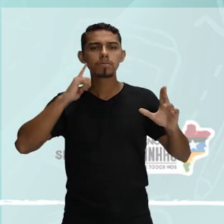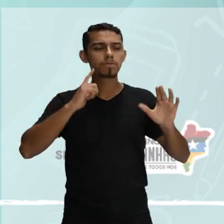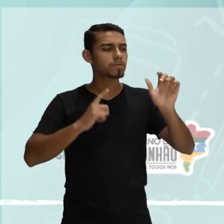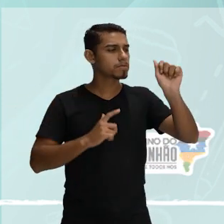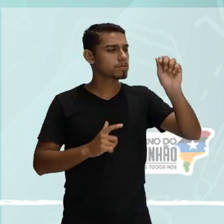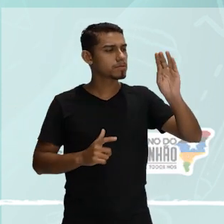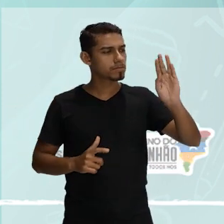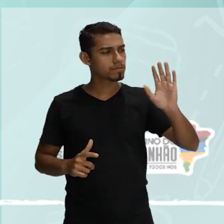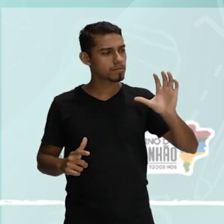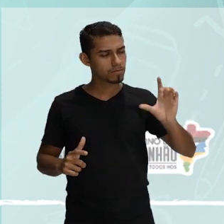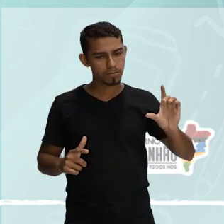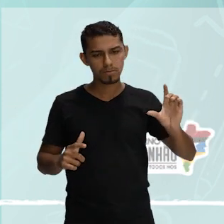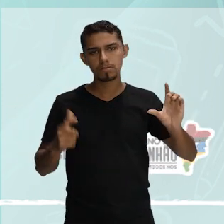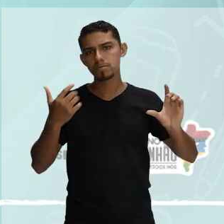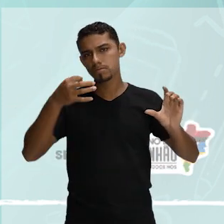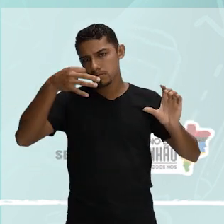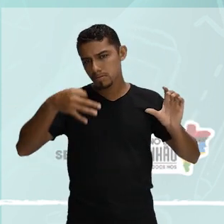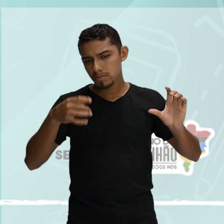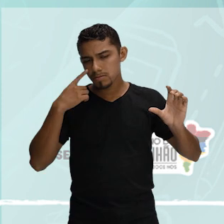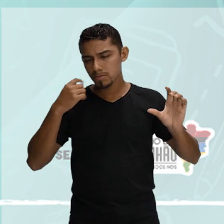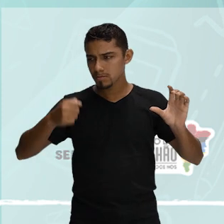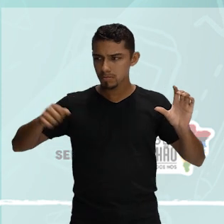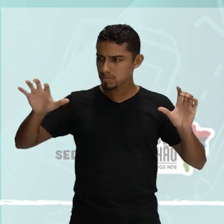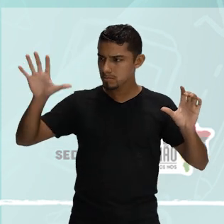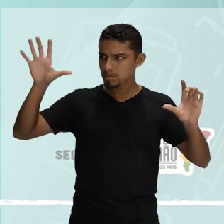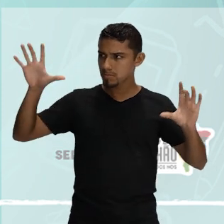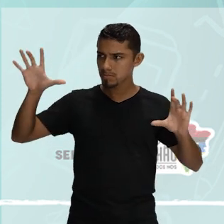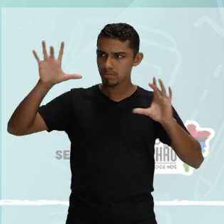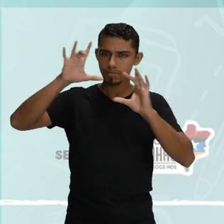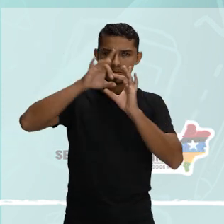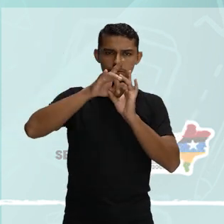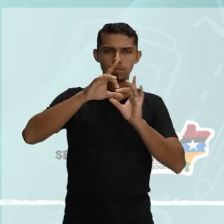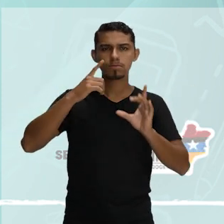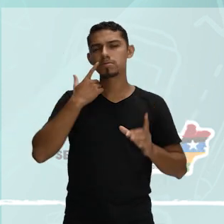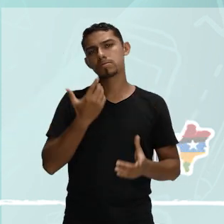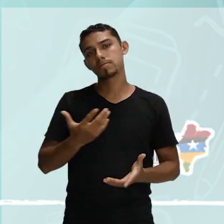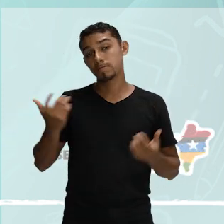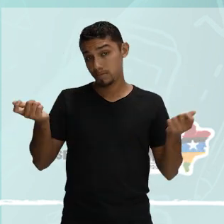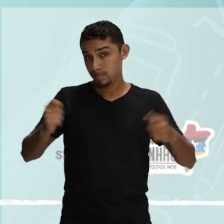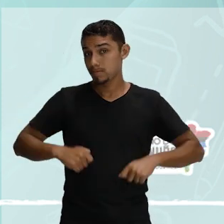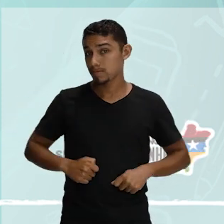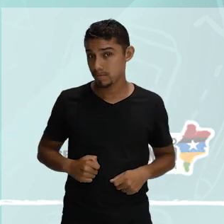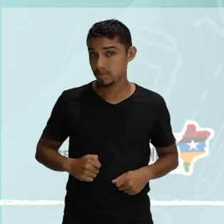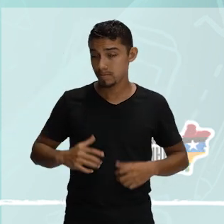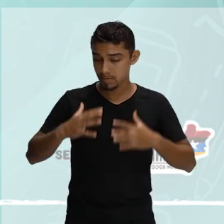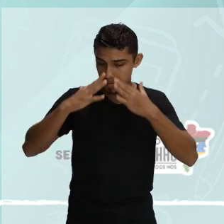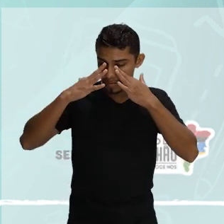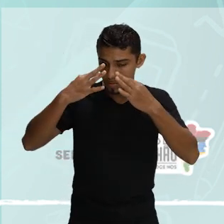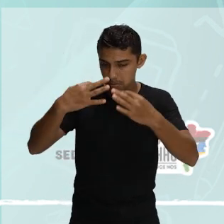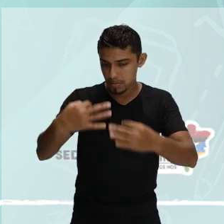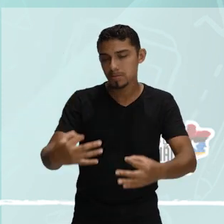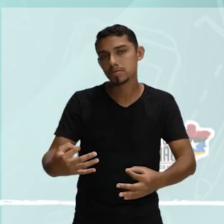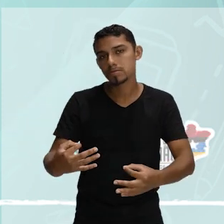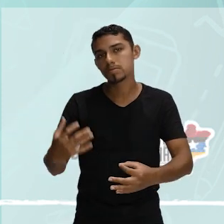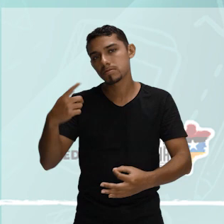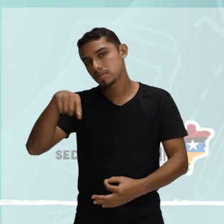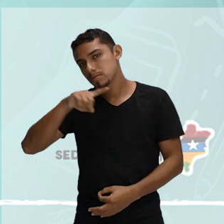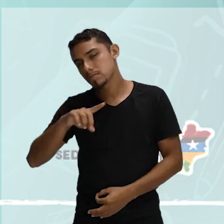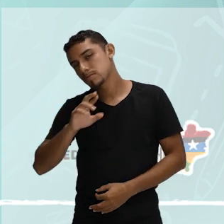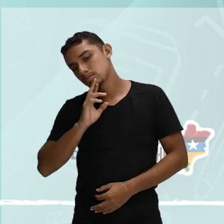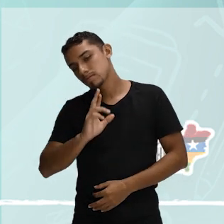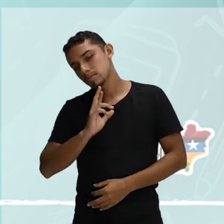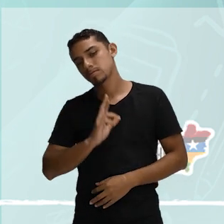na nossa árvore filogenética. Ok, pessoal? Basta ter muita atenção aqui na hora de você